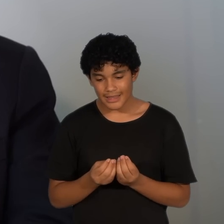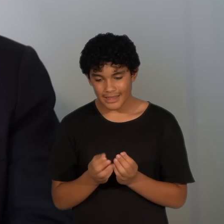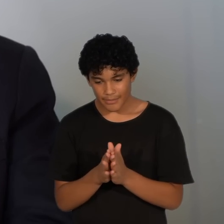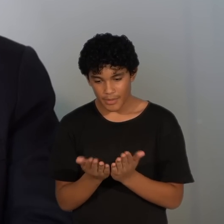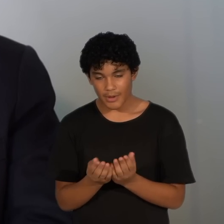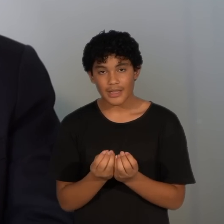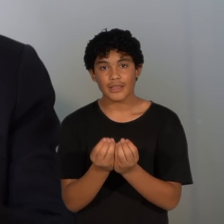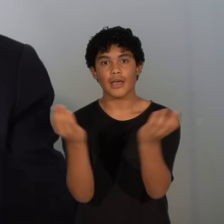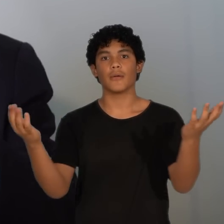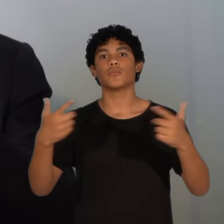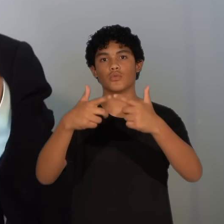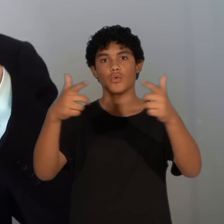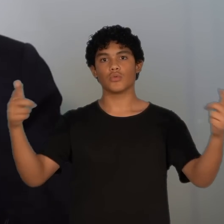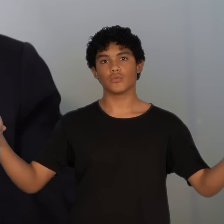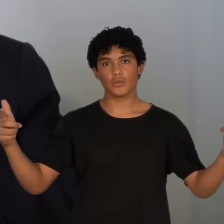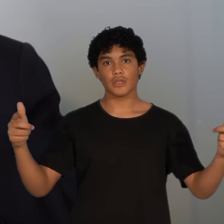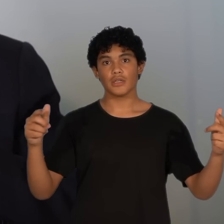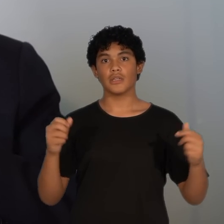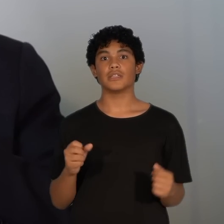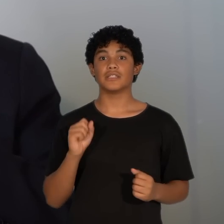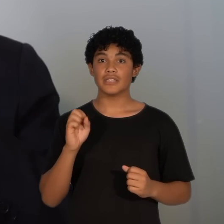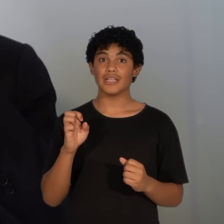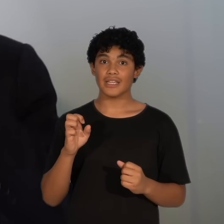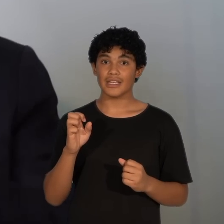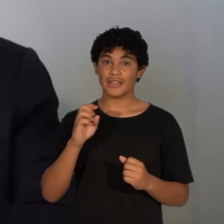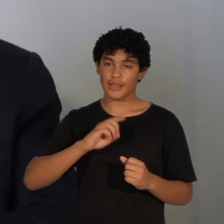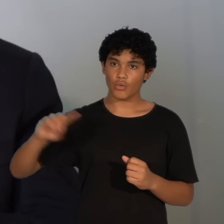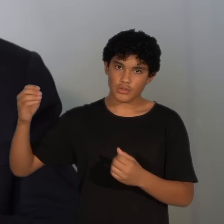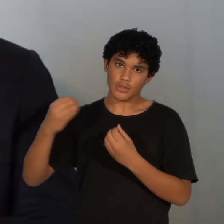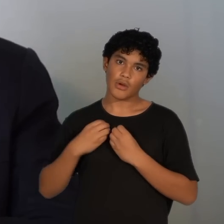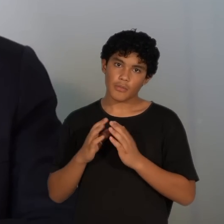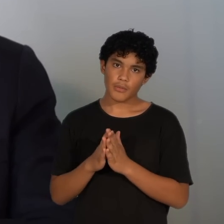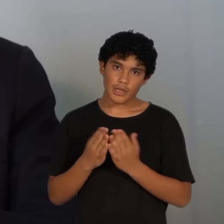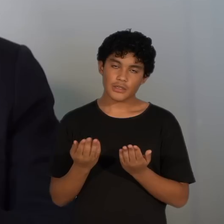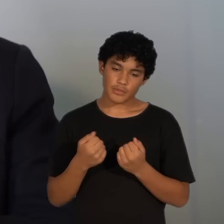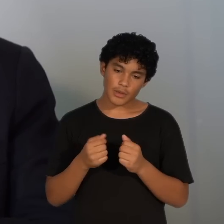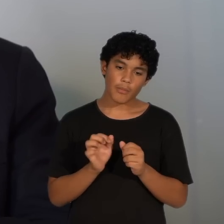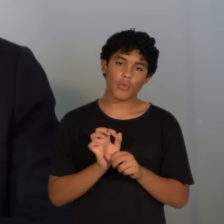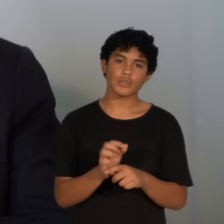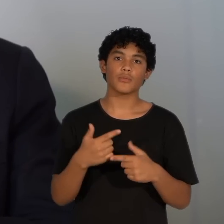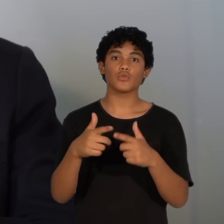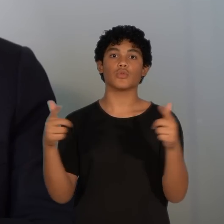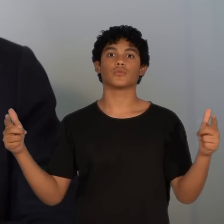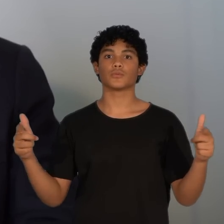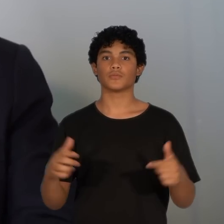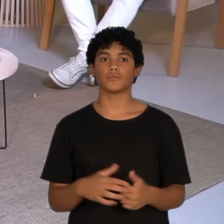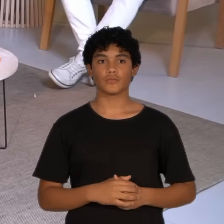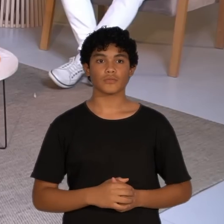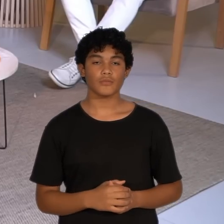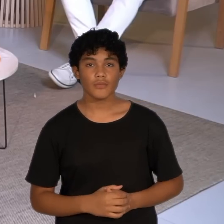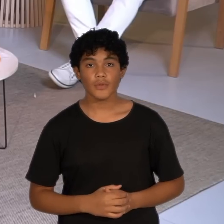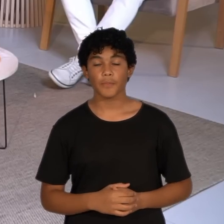devemos mostrar. Se Jesus nos revelou em Sua palavra, nós devemos revelar Ele, né, para os outros. Maravilha.